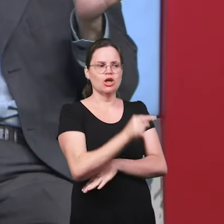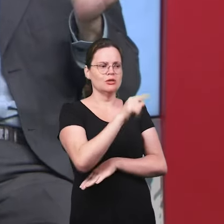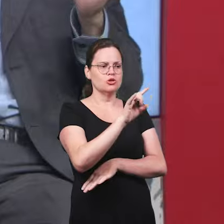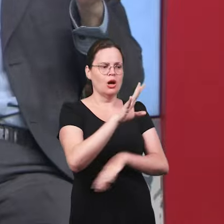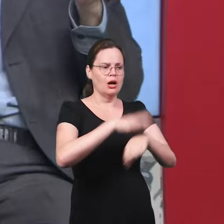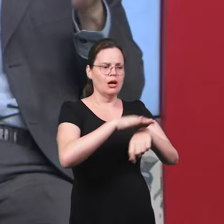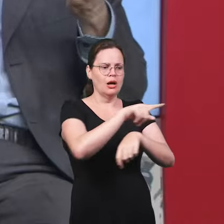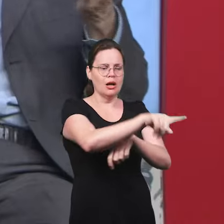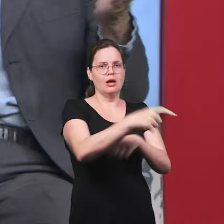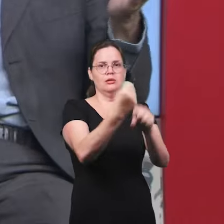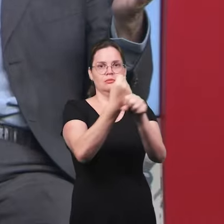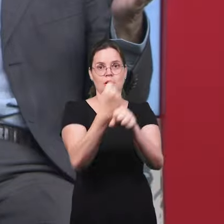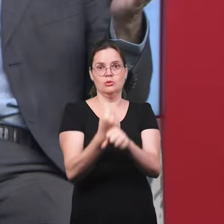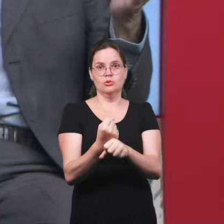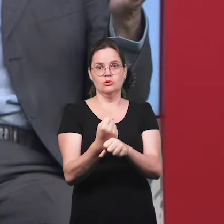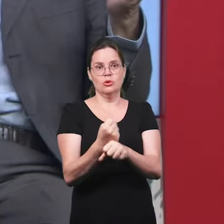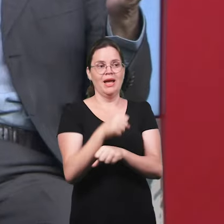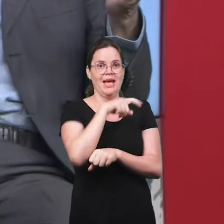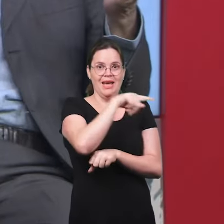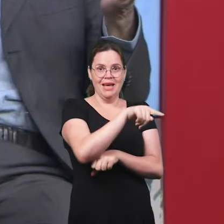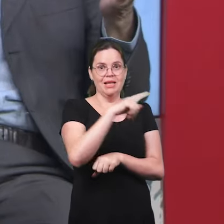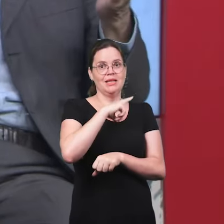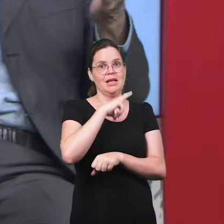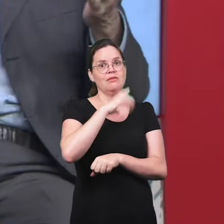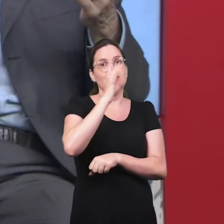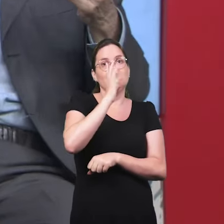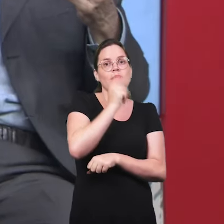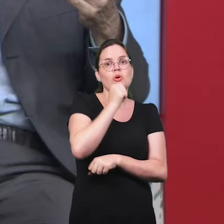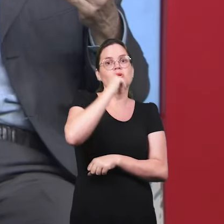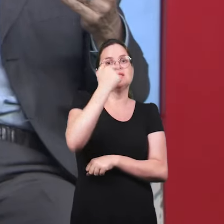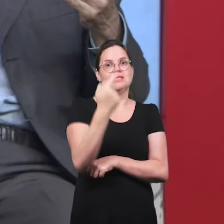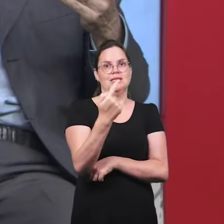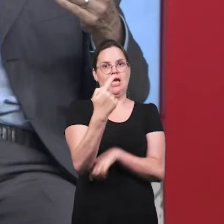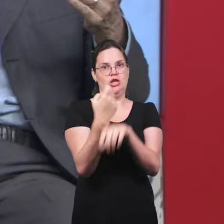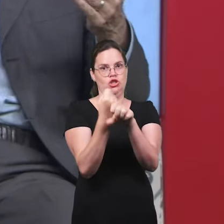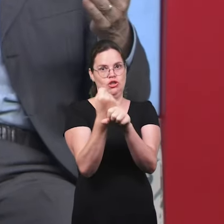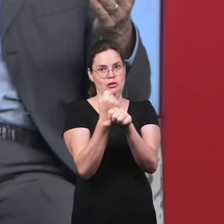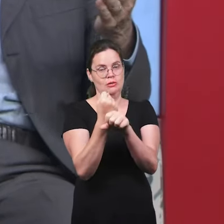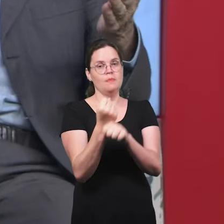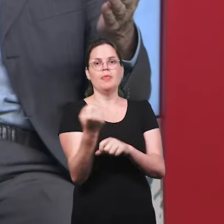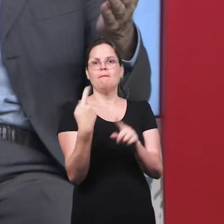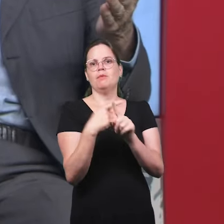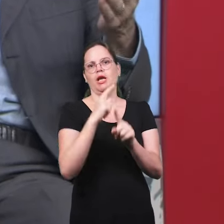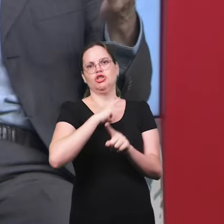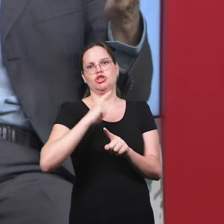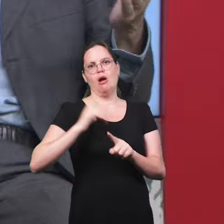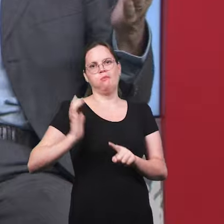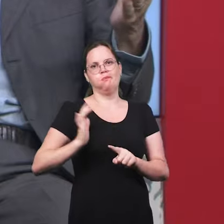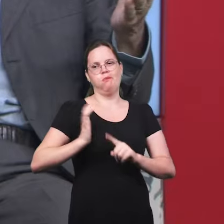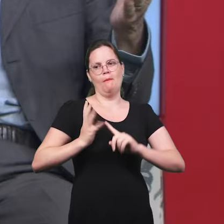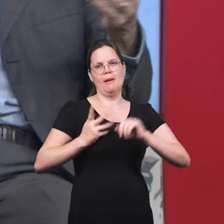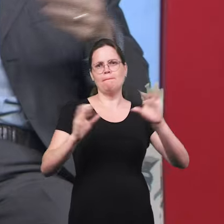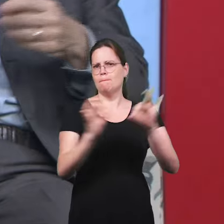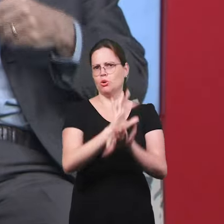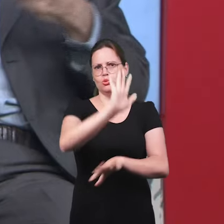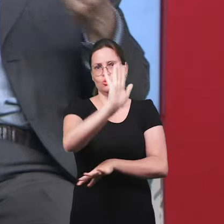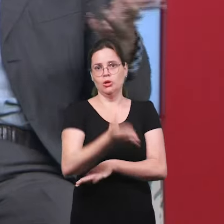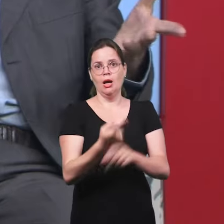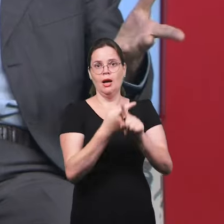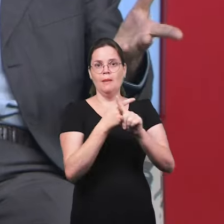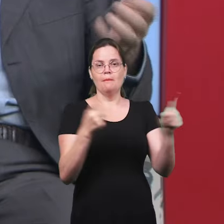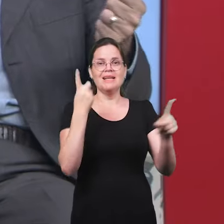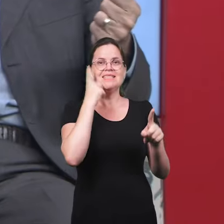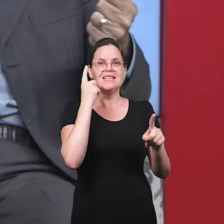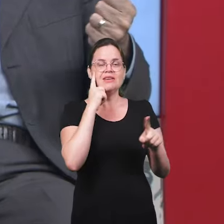em paz. Levou 7 anos para construir. Então, 20 anos em tempos desfavoráveis, com inimigos